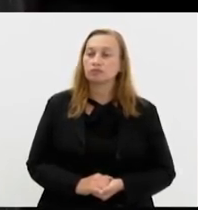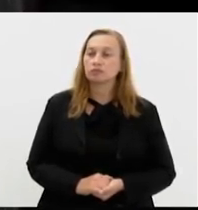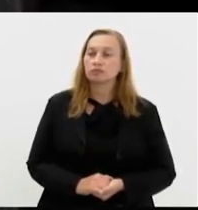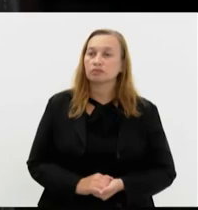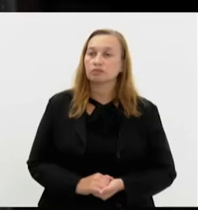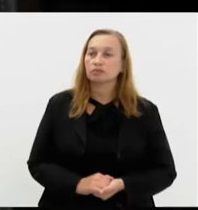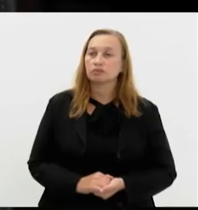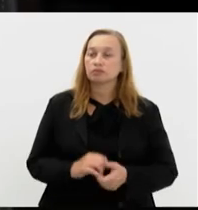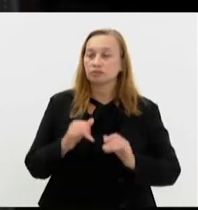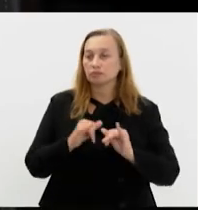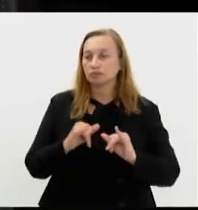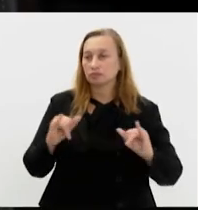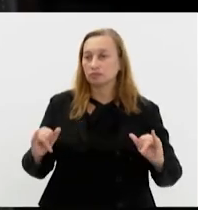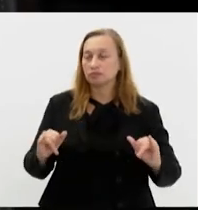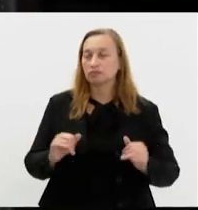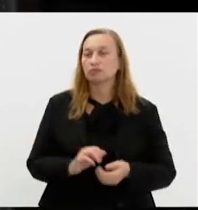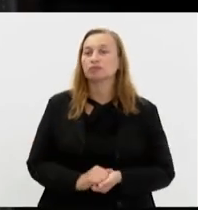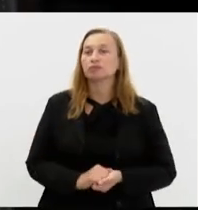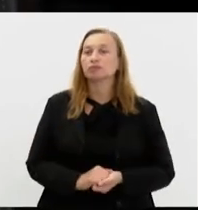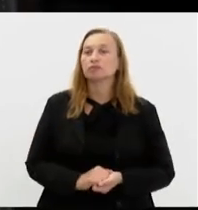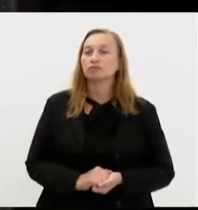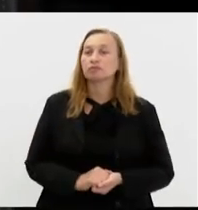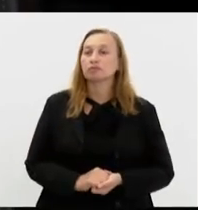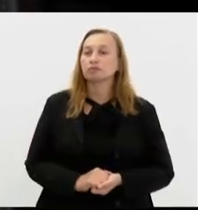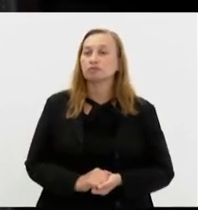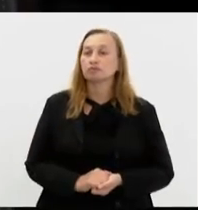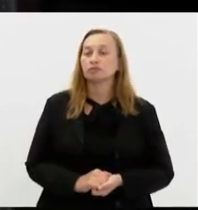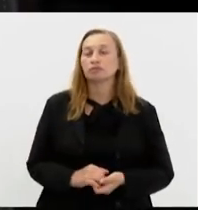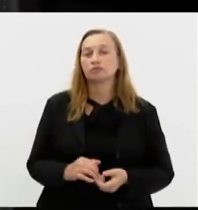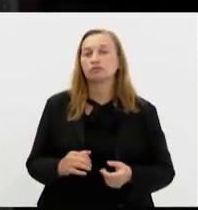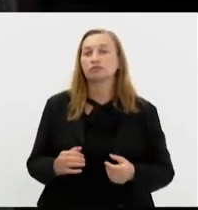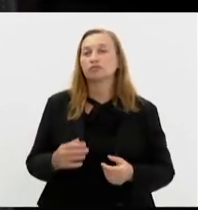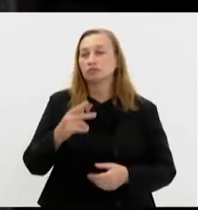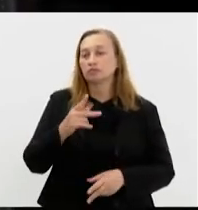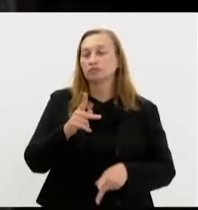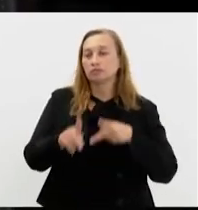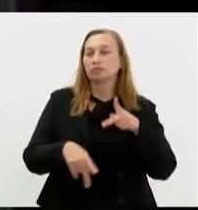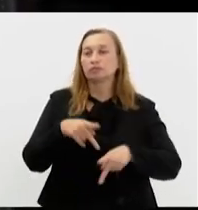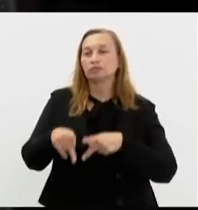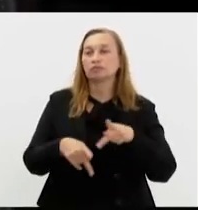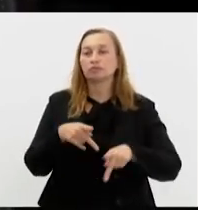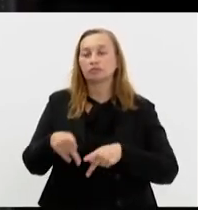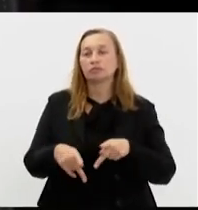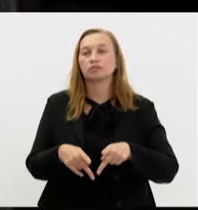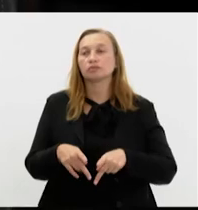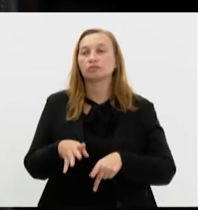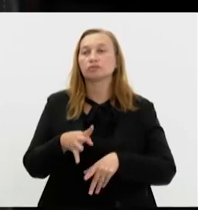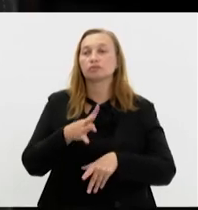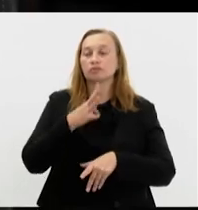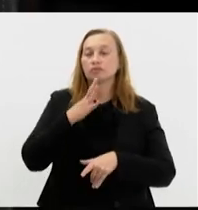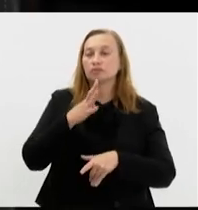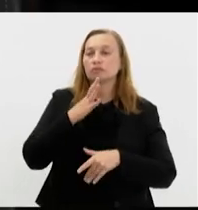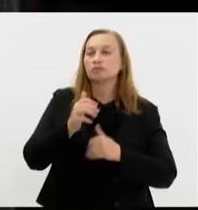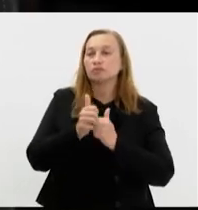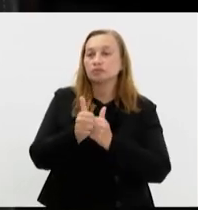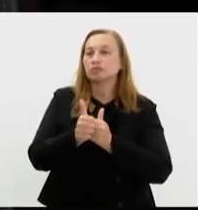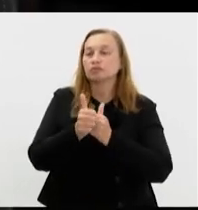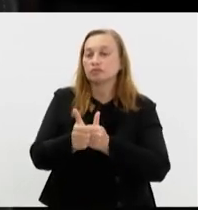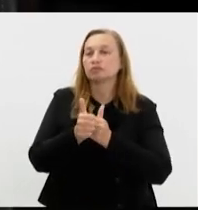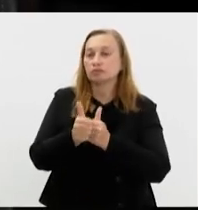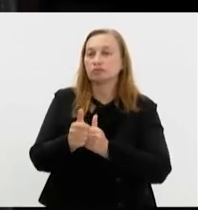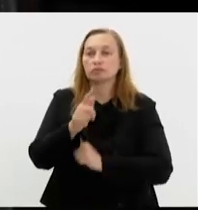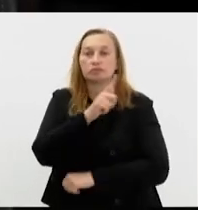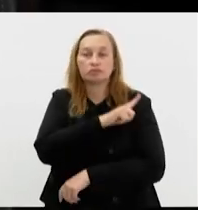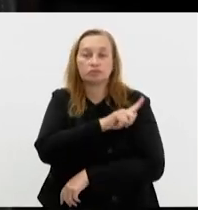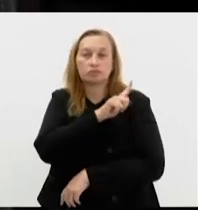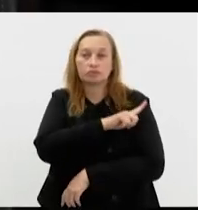publicidade como uma garantia do Povo de se informar de se orientar de acompanhar os atos da gestão